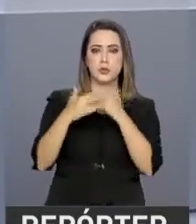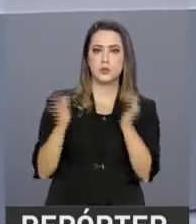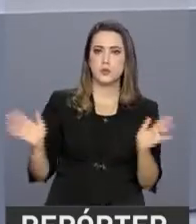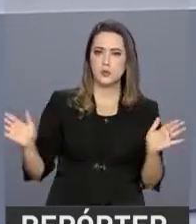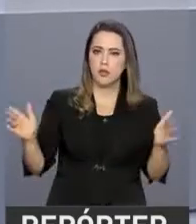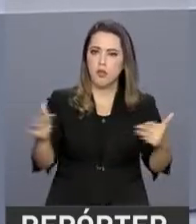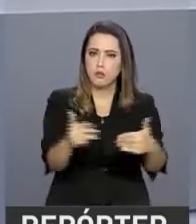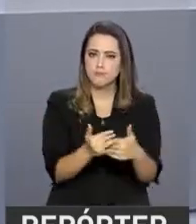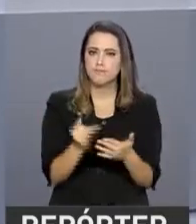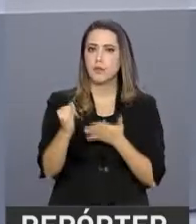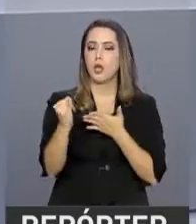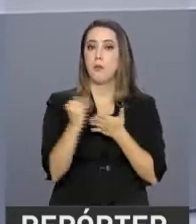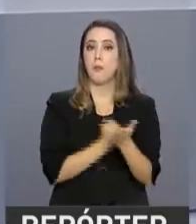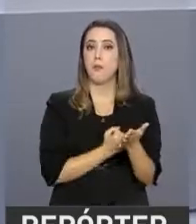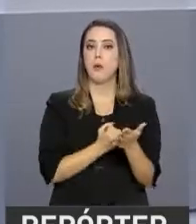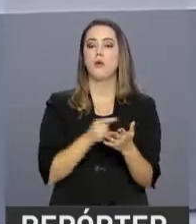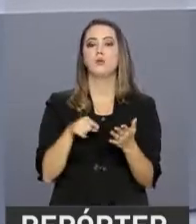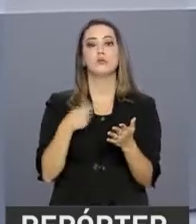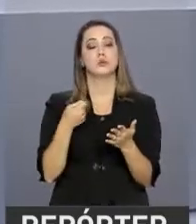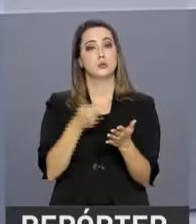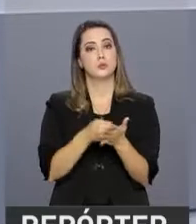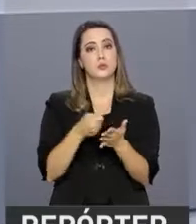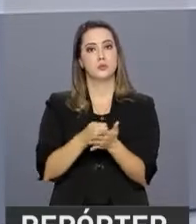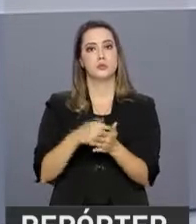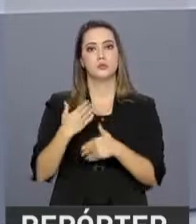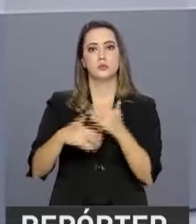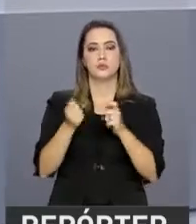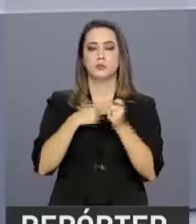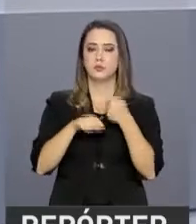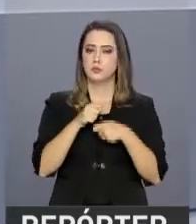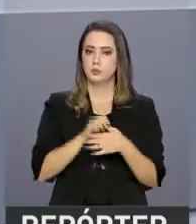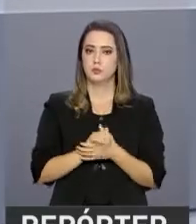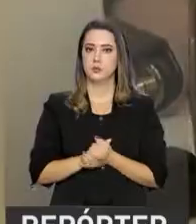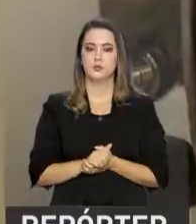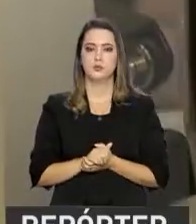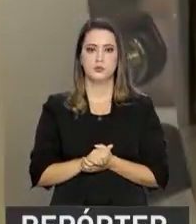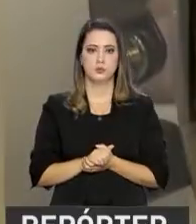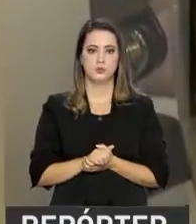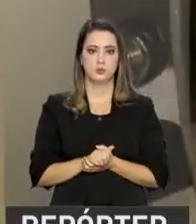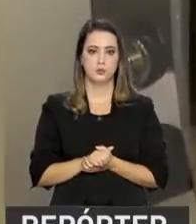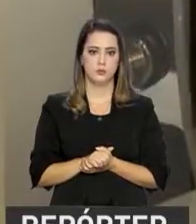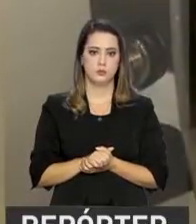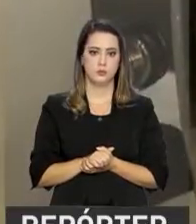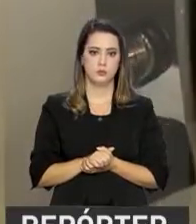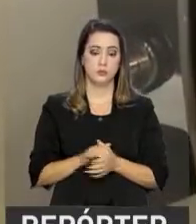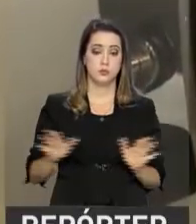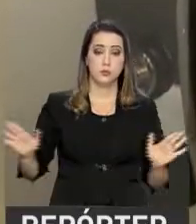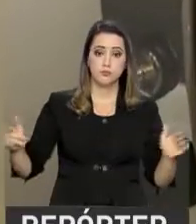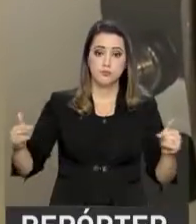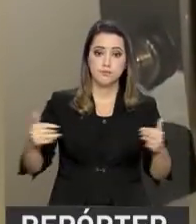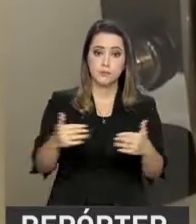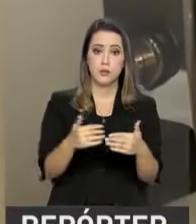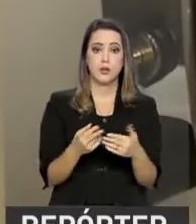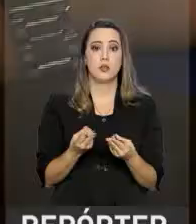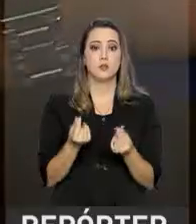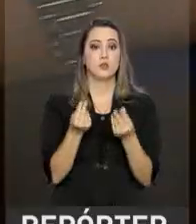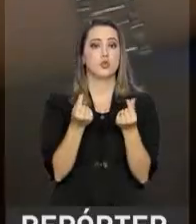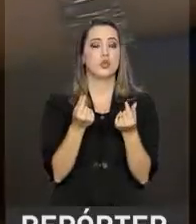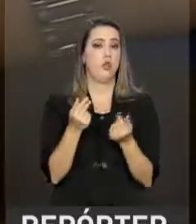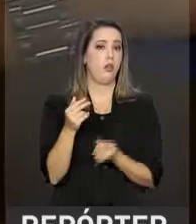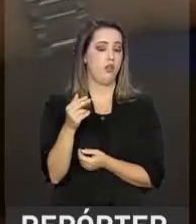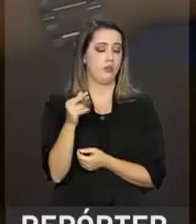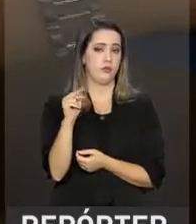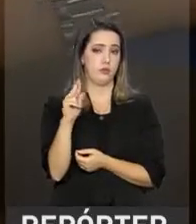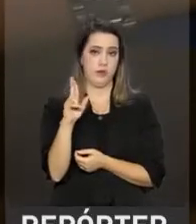e contribuições mostra a aceleração da atividade econômica. A arrecadação federal em fevereiro teve